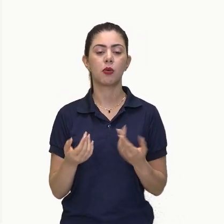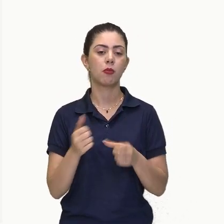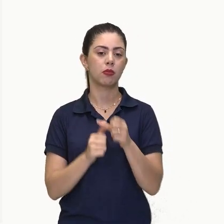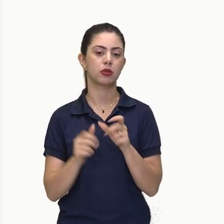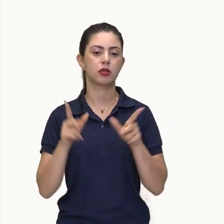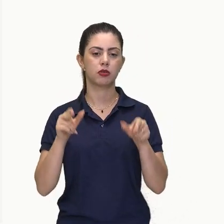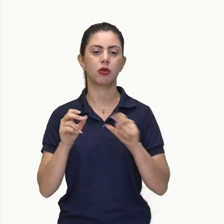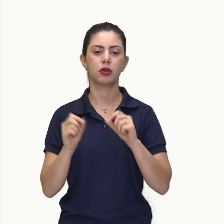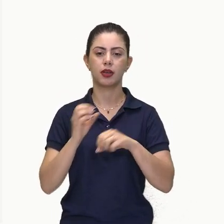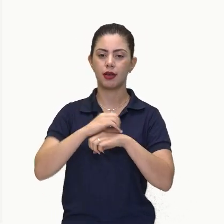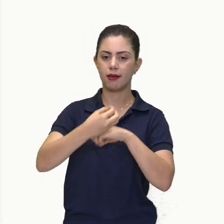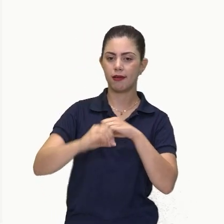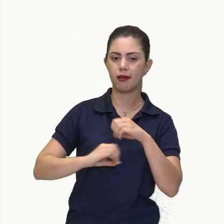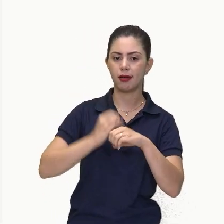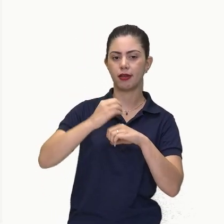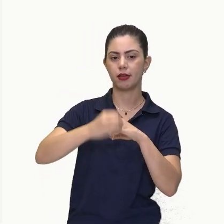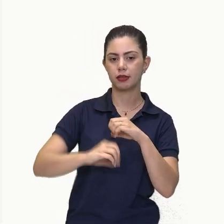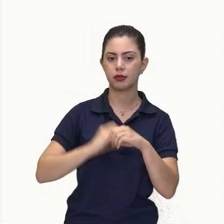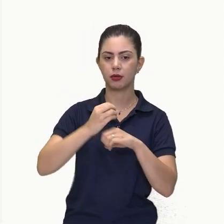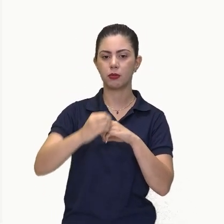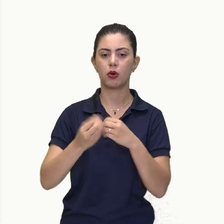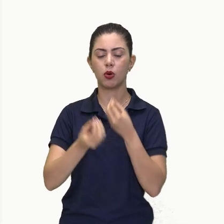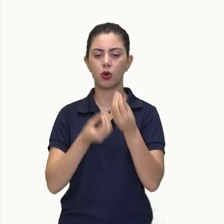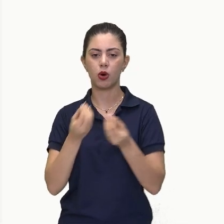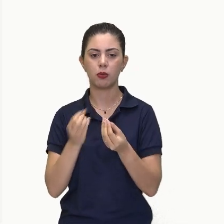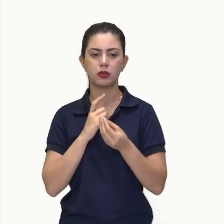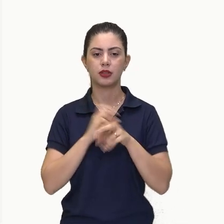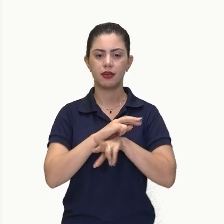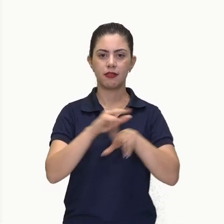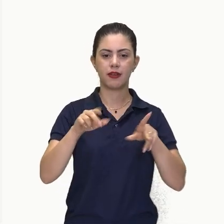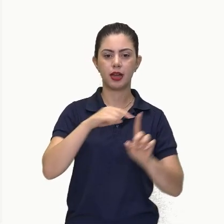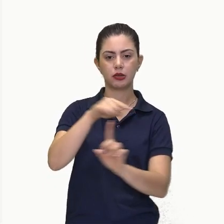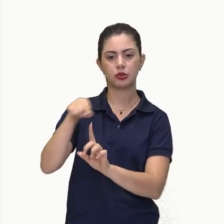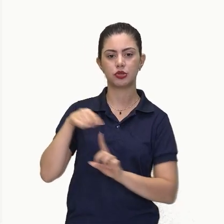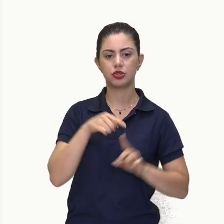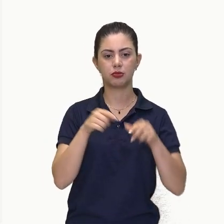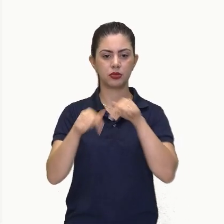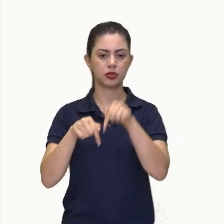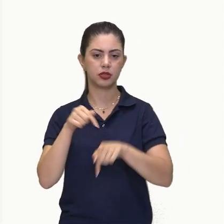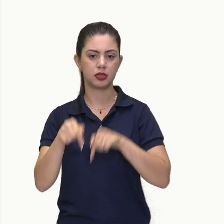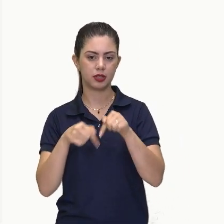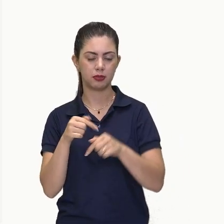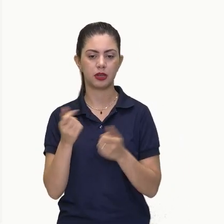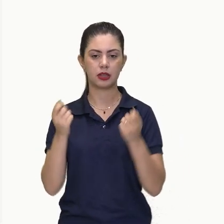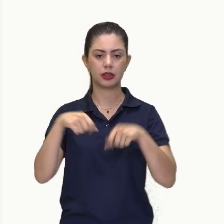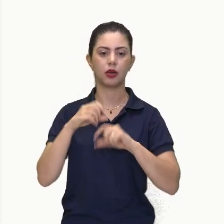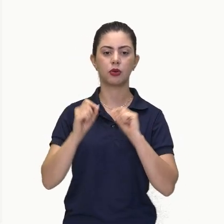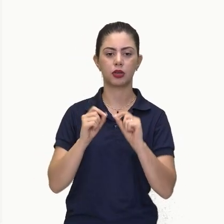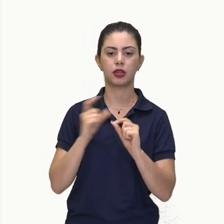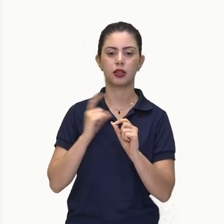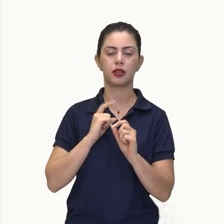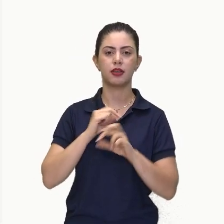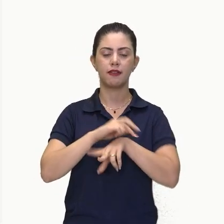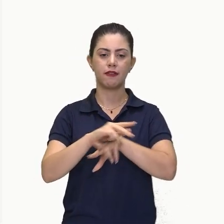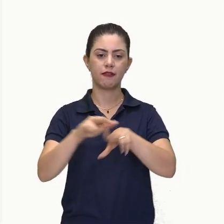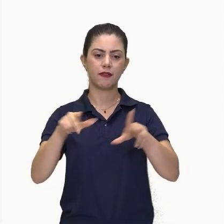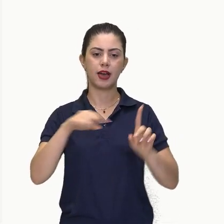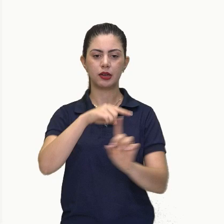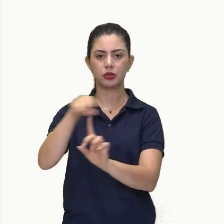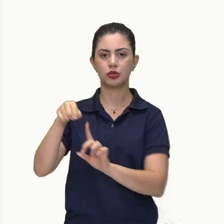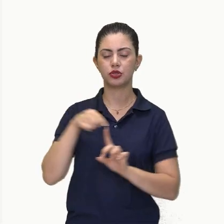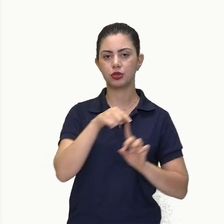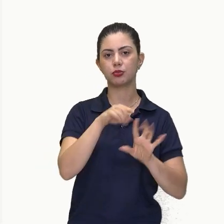usados repetidas vezes, montados em diferentes formas químicas e incorporados nos corpos de